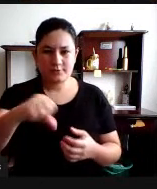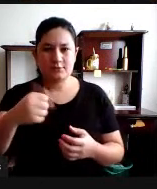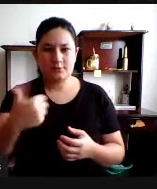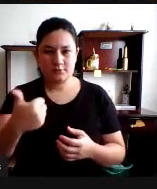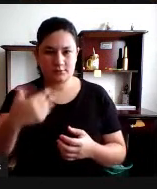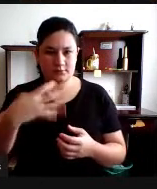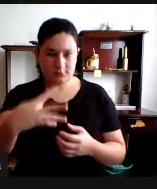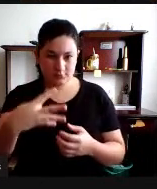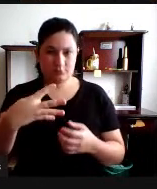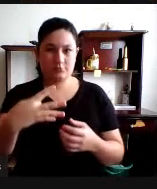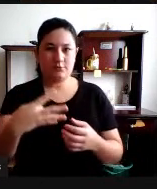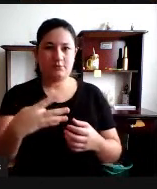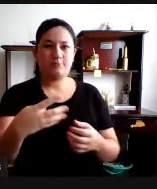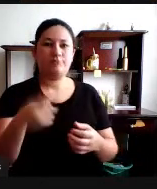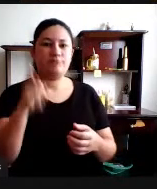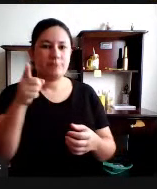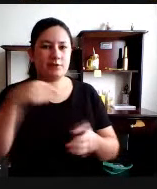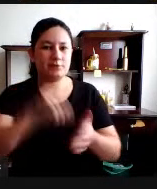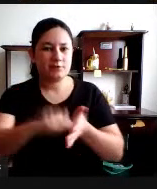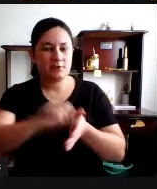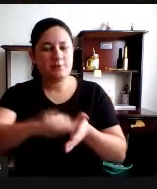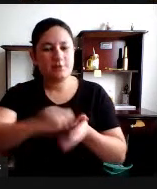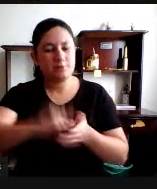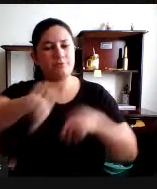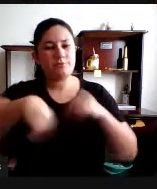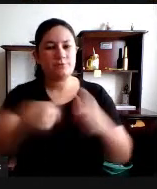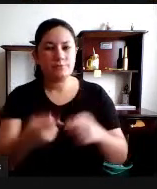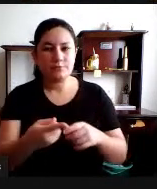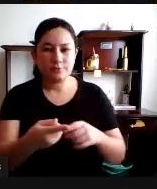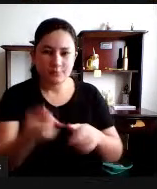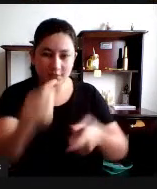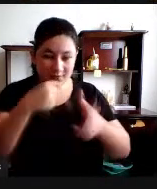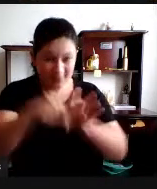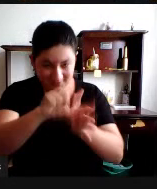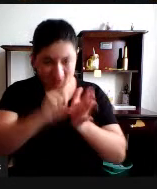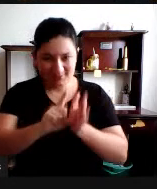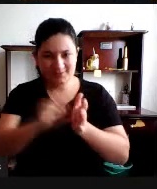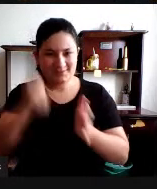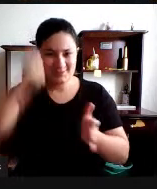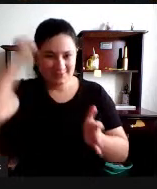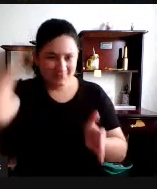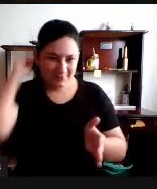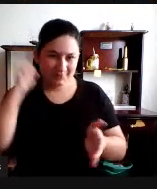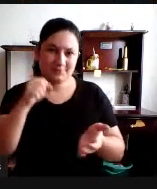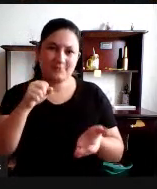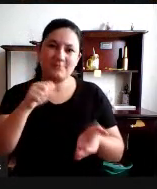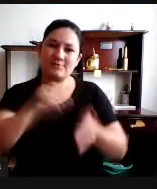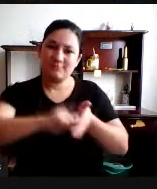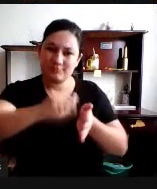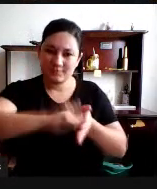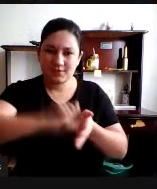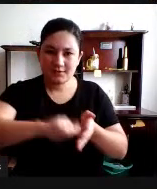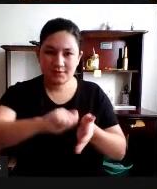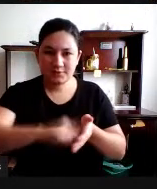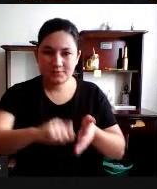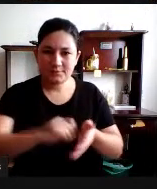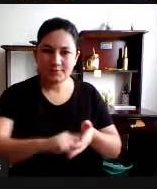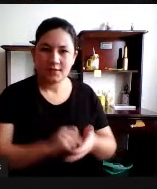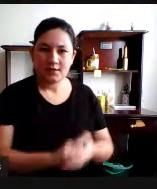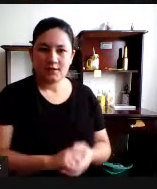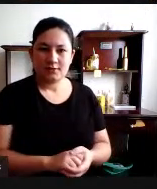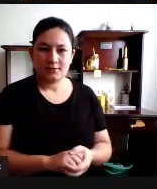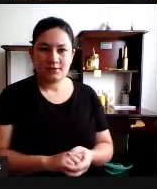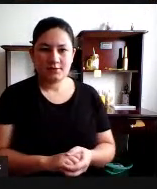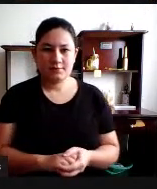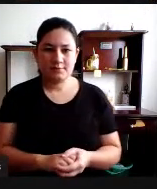nunca publica o texto que retrata sua formação em linguística. Esse texto foi conhecido só 50 anos depois.